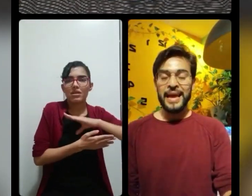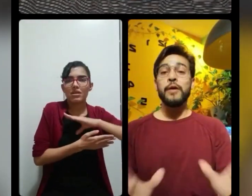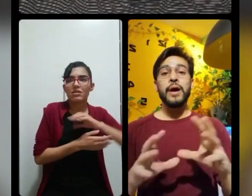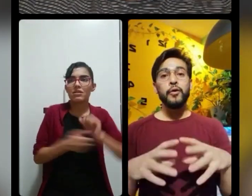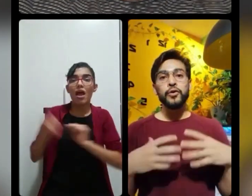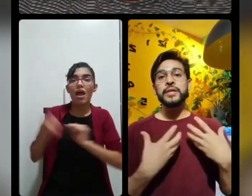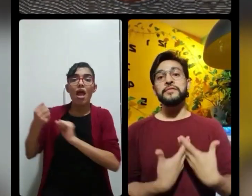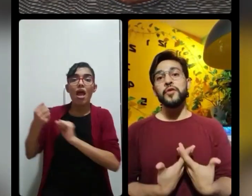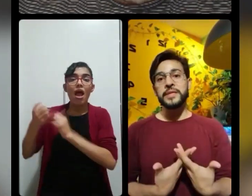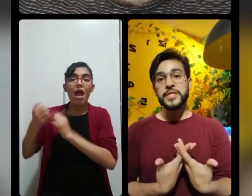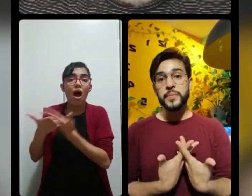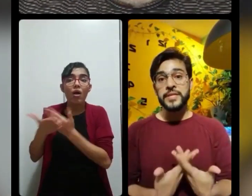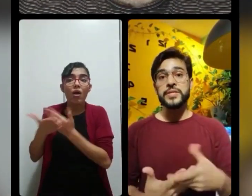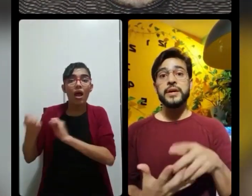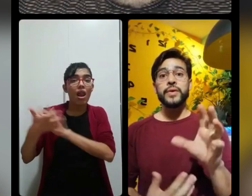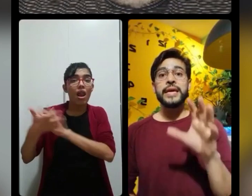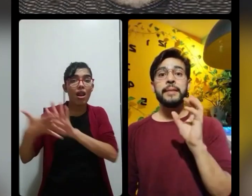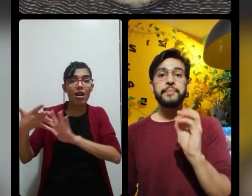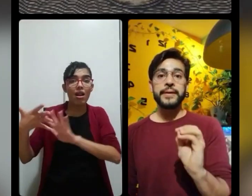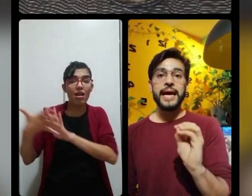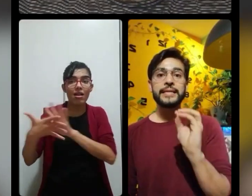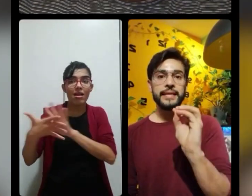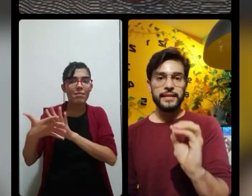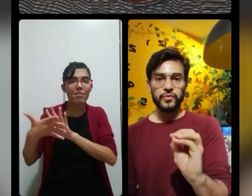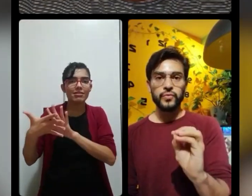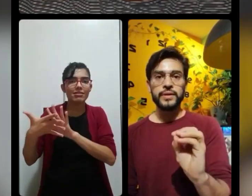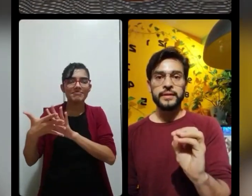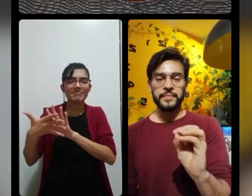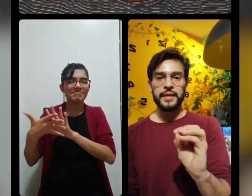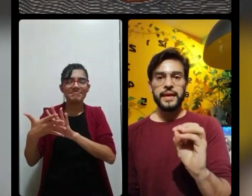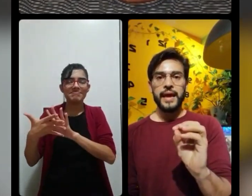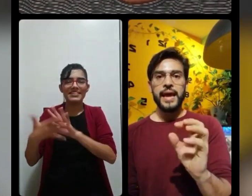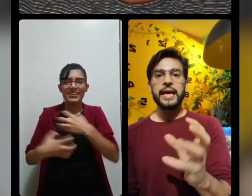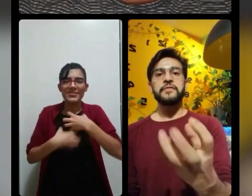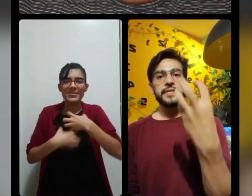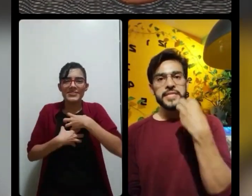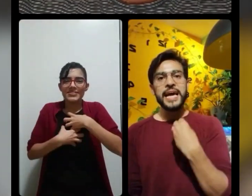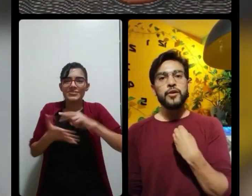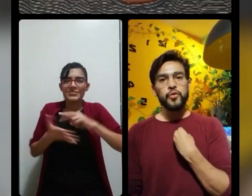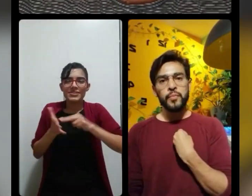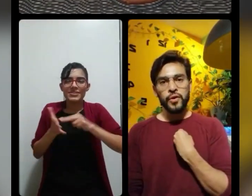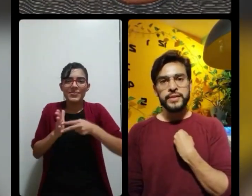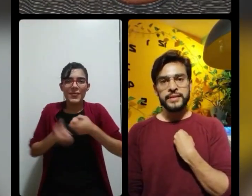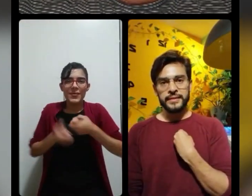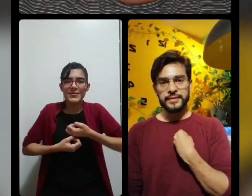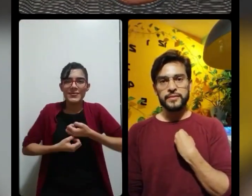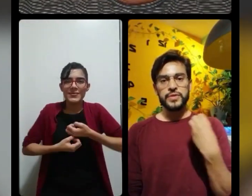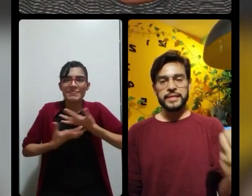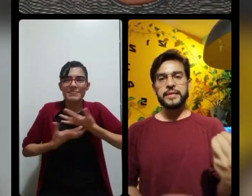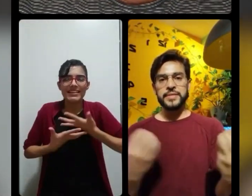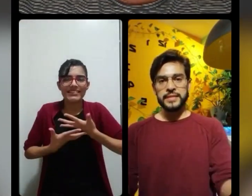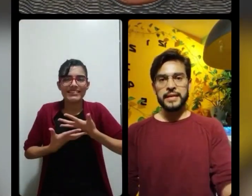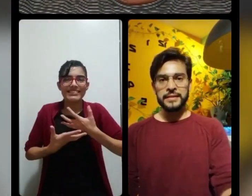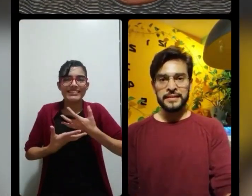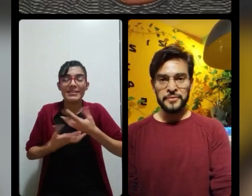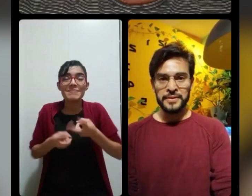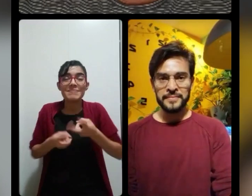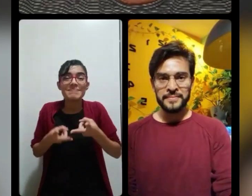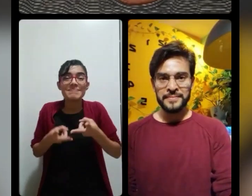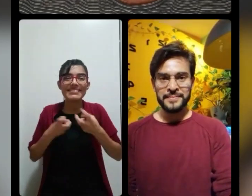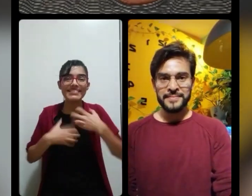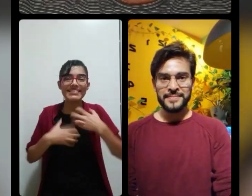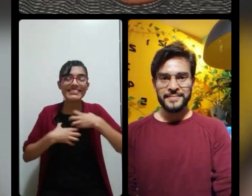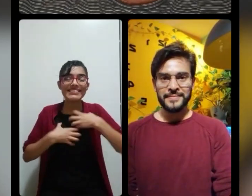melhor. É uma Sim. outra forma de expressão e a literatura, ela se acomoda nos liames de cada